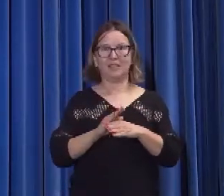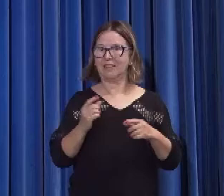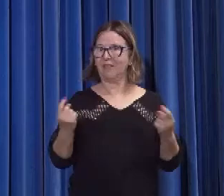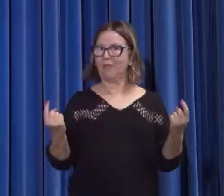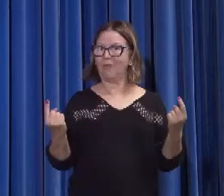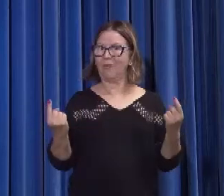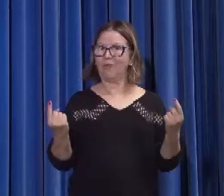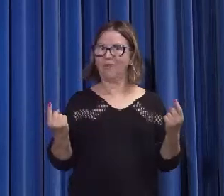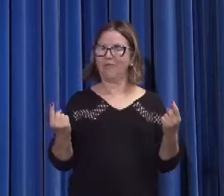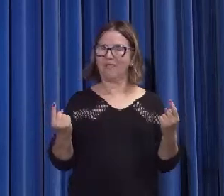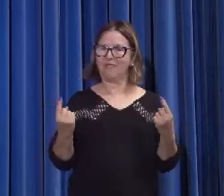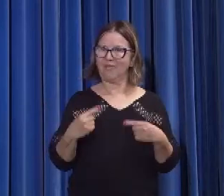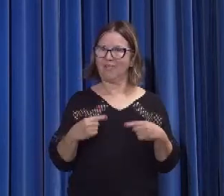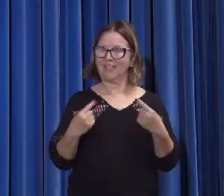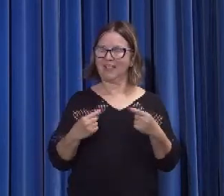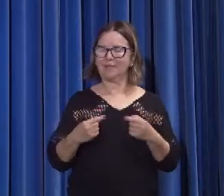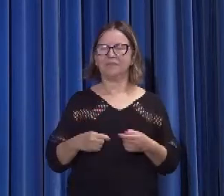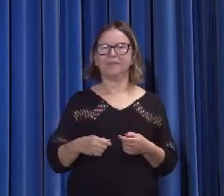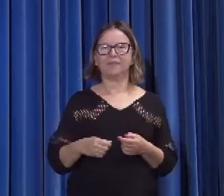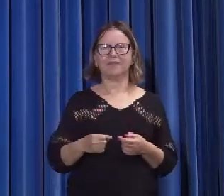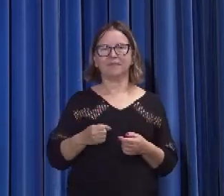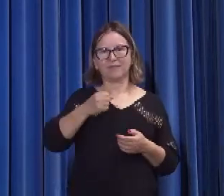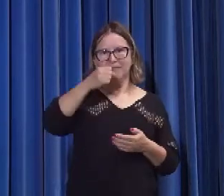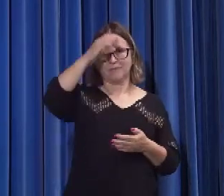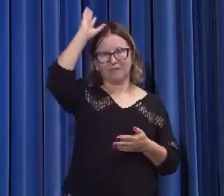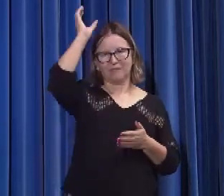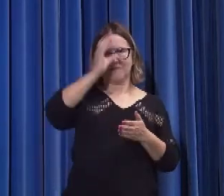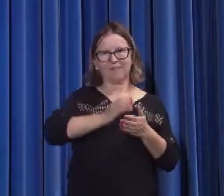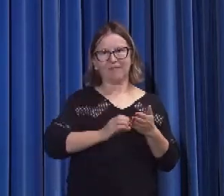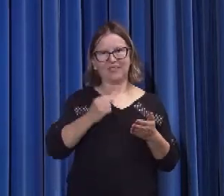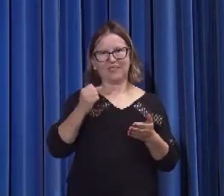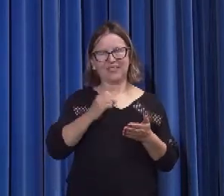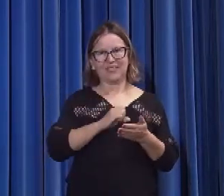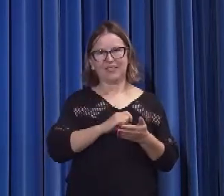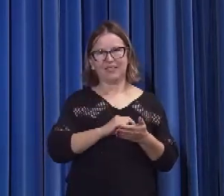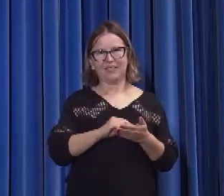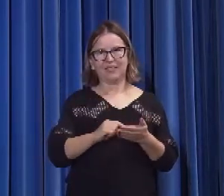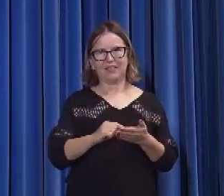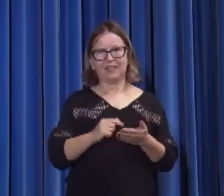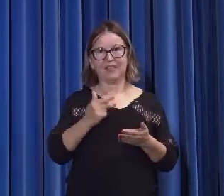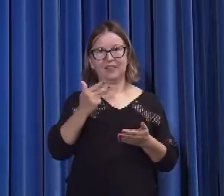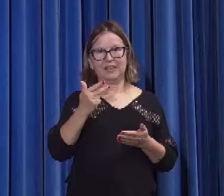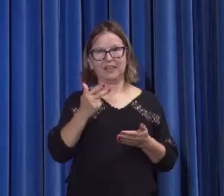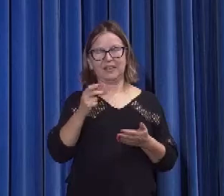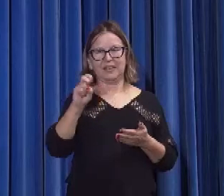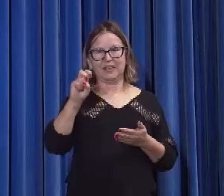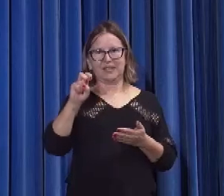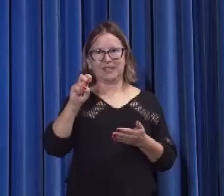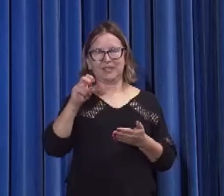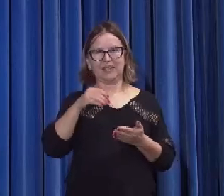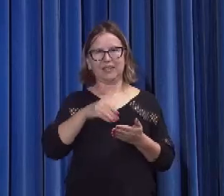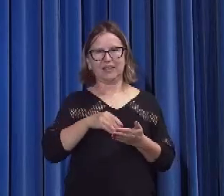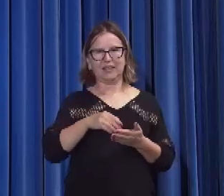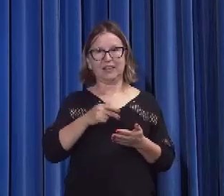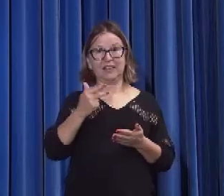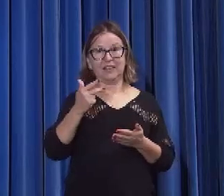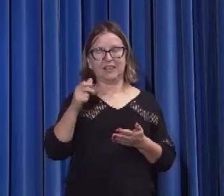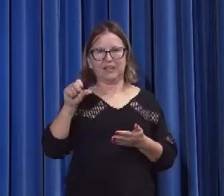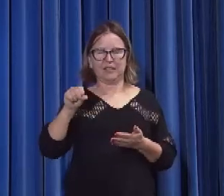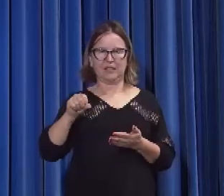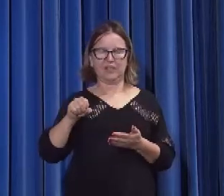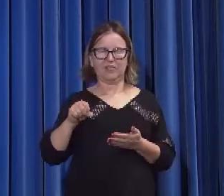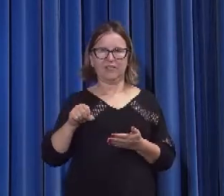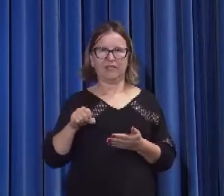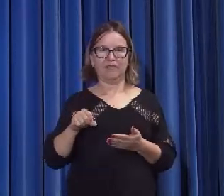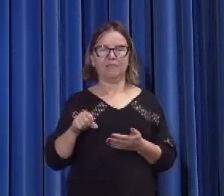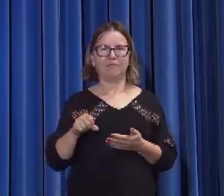8, 35 e 39, vocês depois poderão ler em casa. Não há